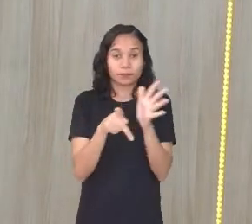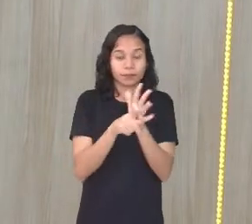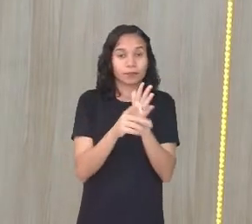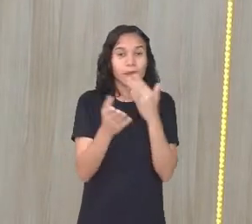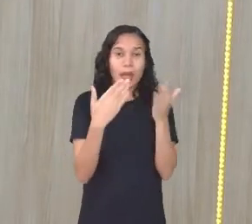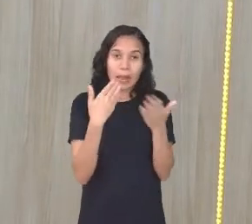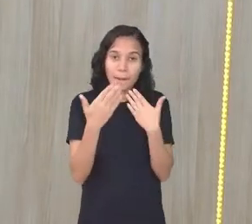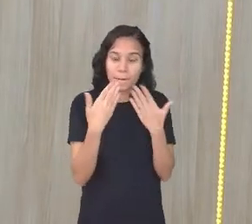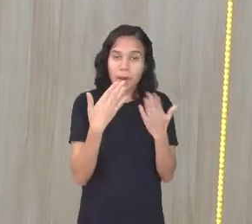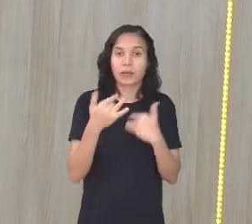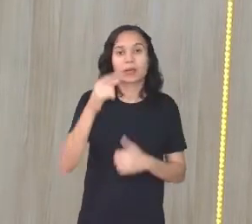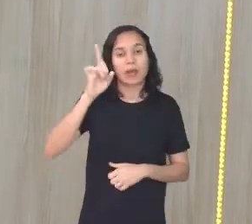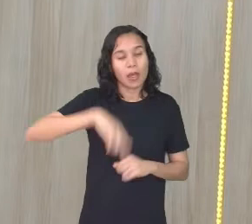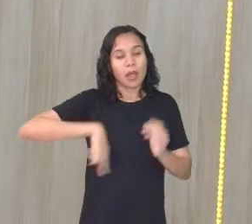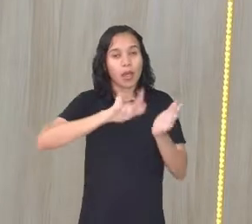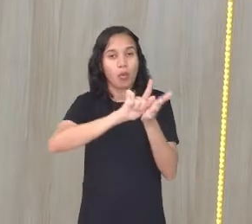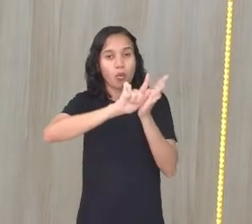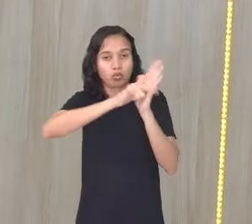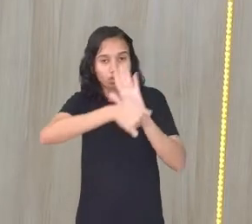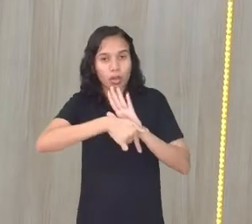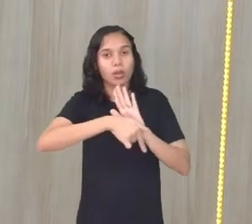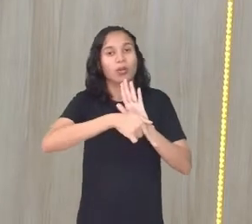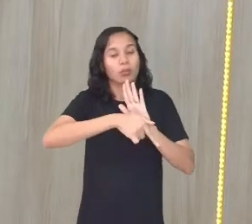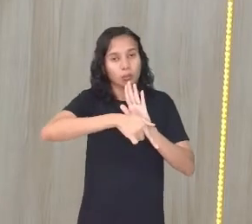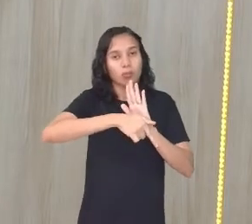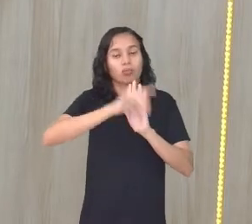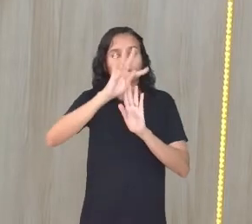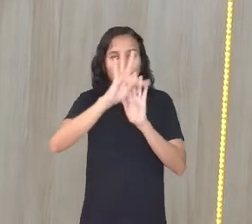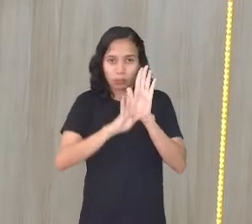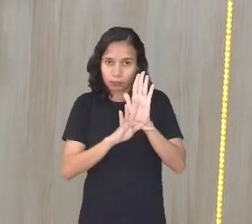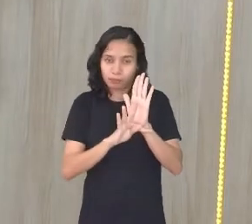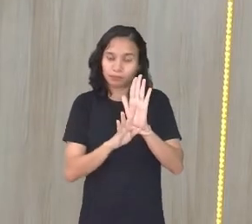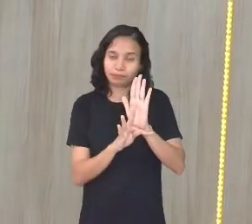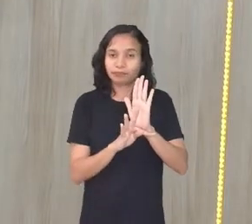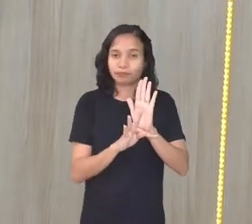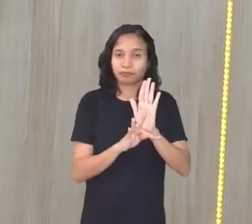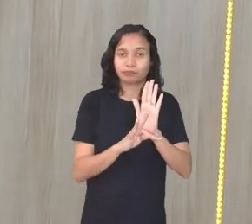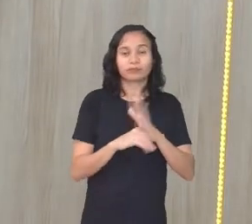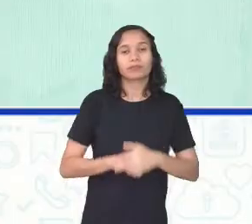o debate, ele é um gênero aí textual